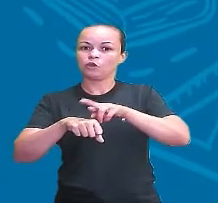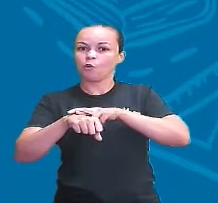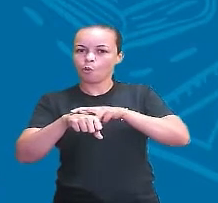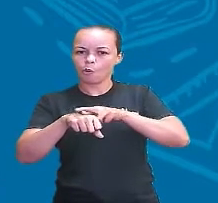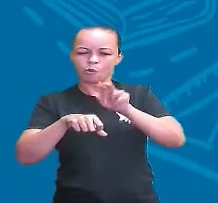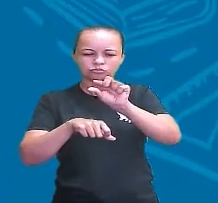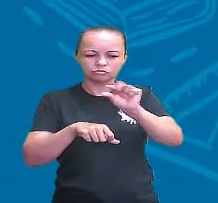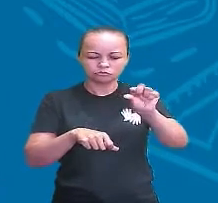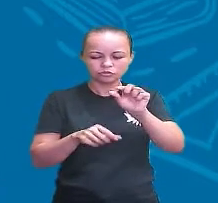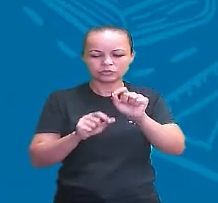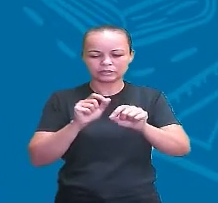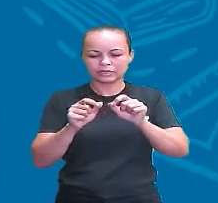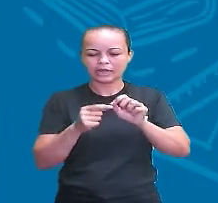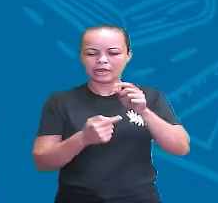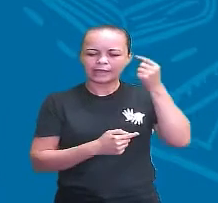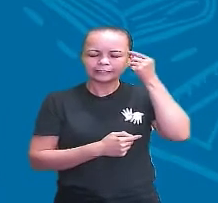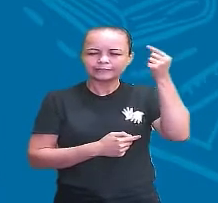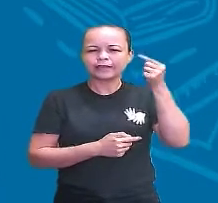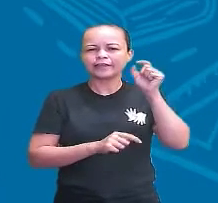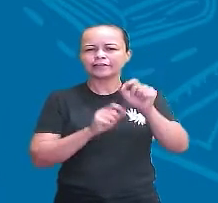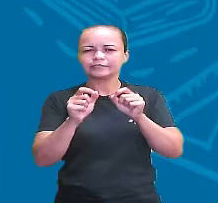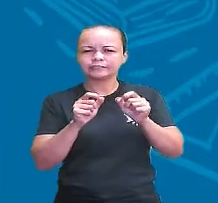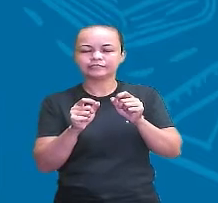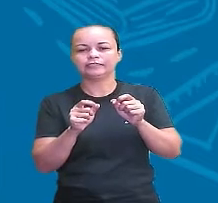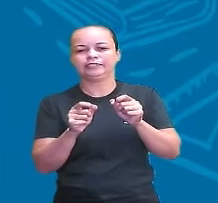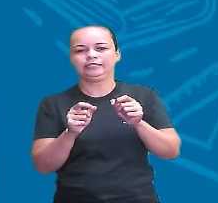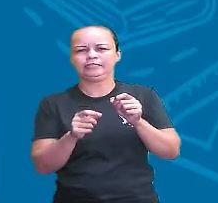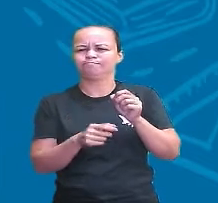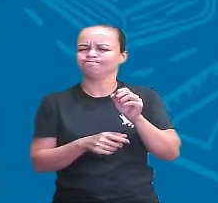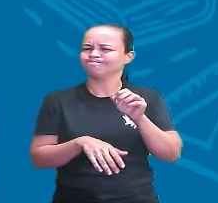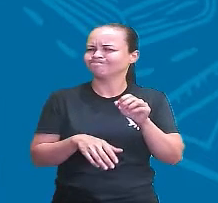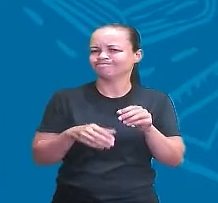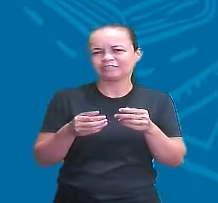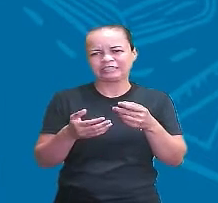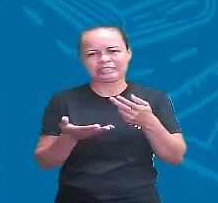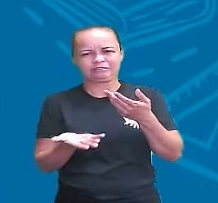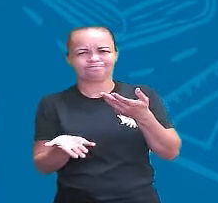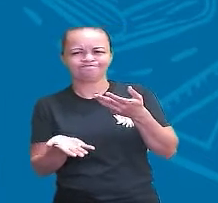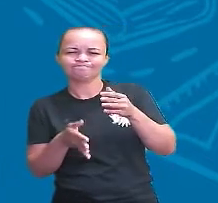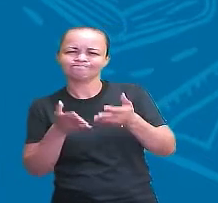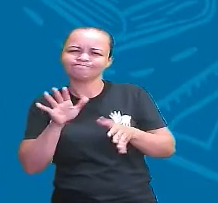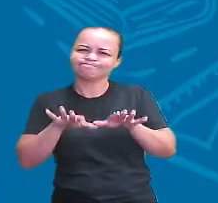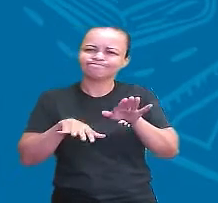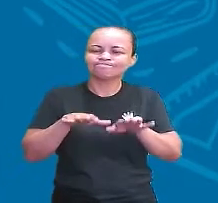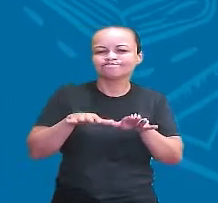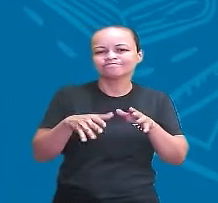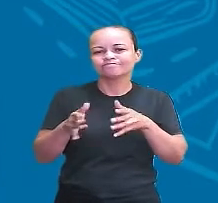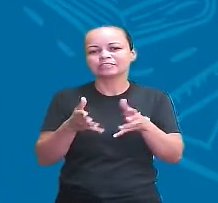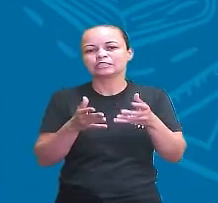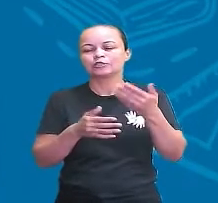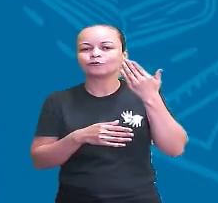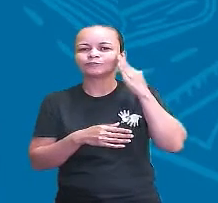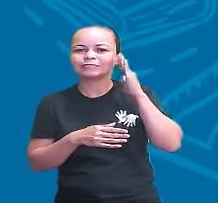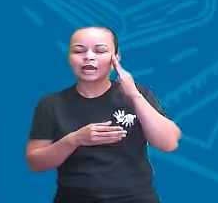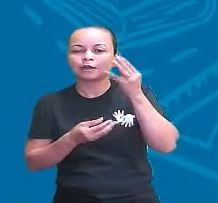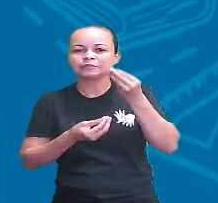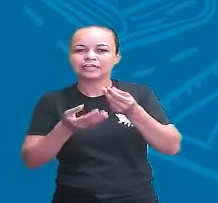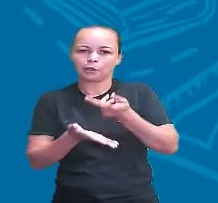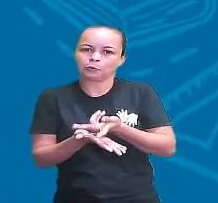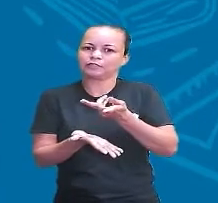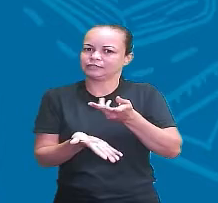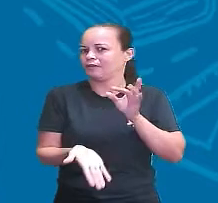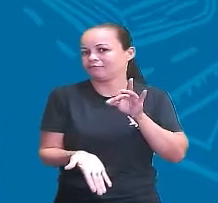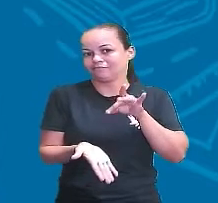dar aquela ideia a você de incerteza. Você não tem certeza dessa ação, você não tem certeza que